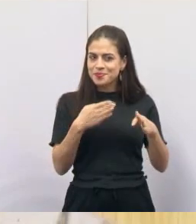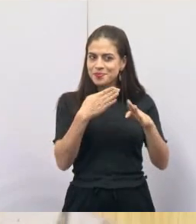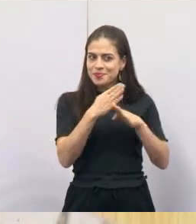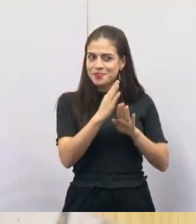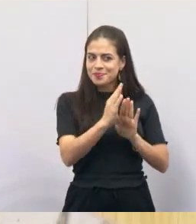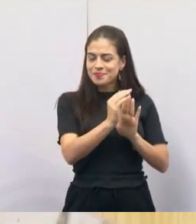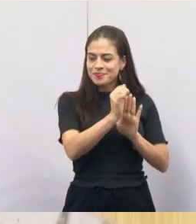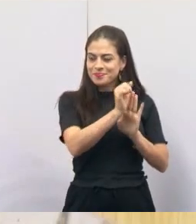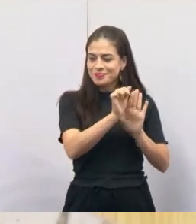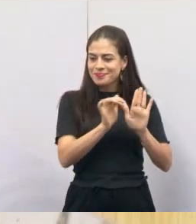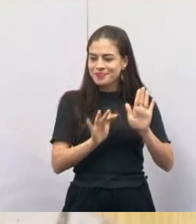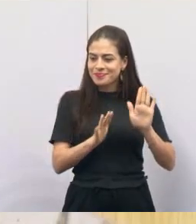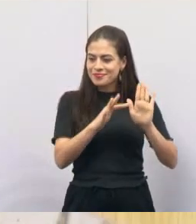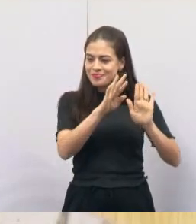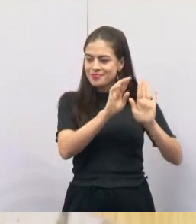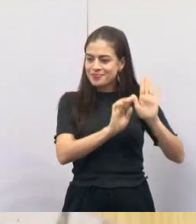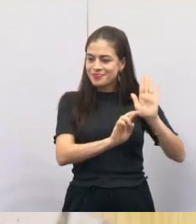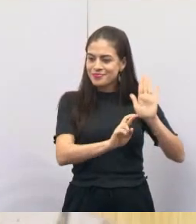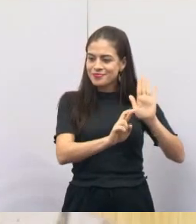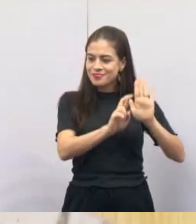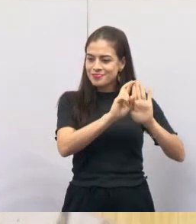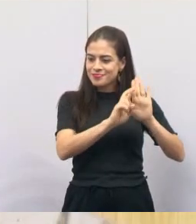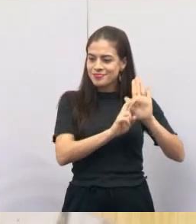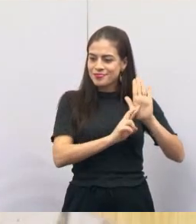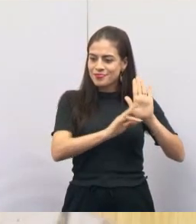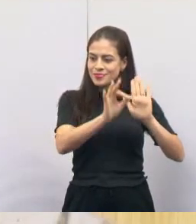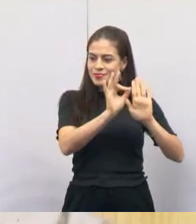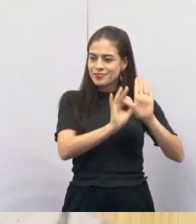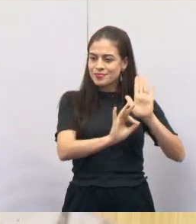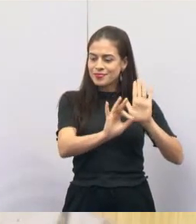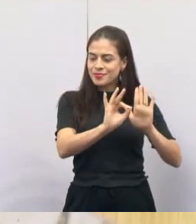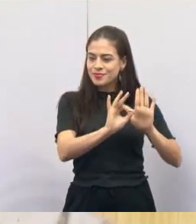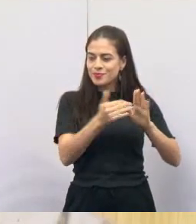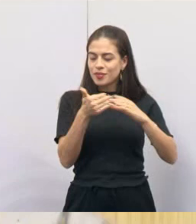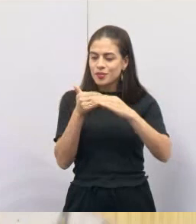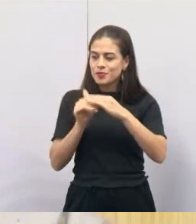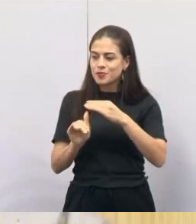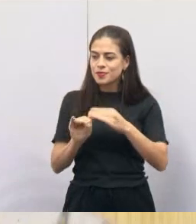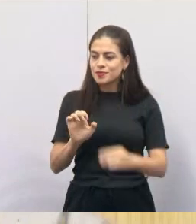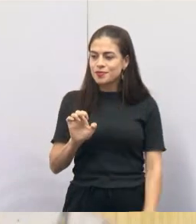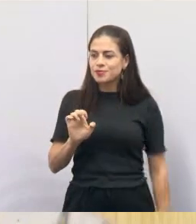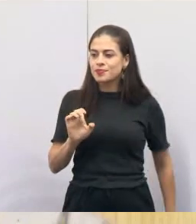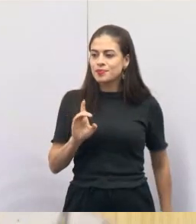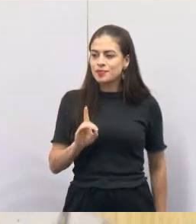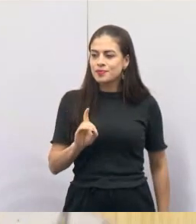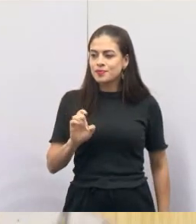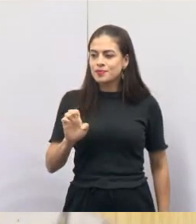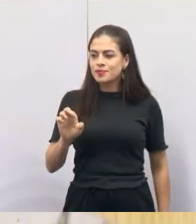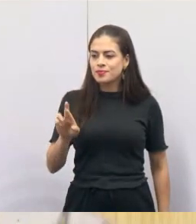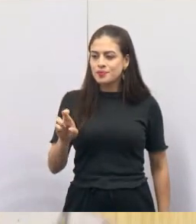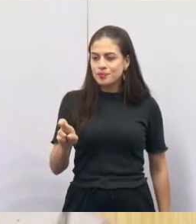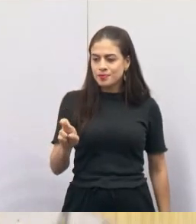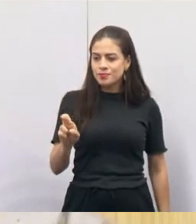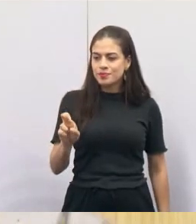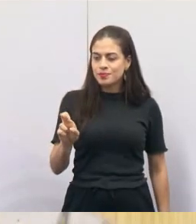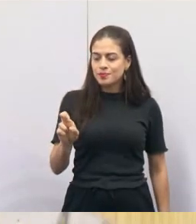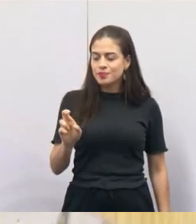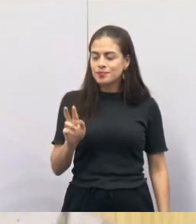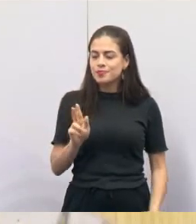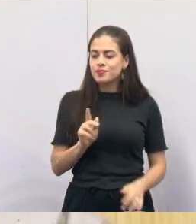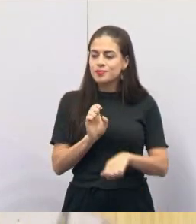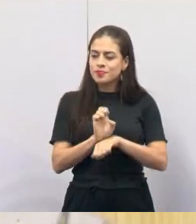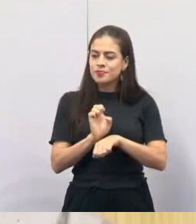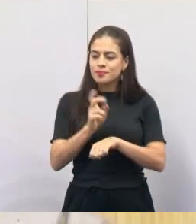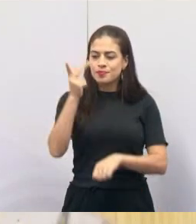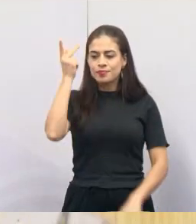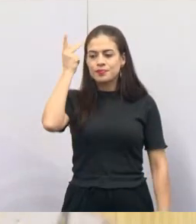egrégia plenário, cumpridas as formalidades regimentais, seja oficiado ao Departamento de Estrada de Rodagem do Estado de São